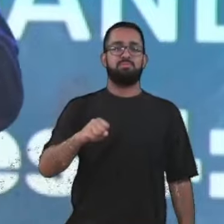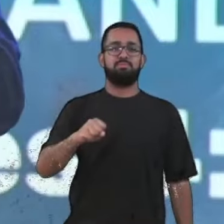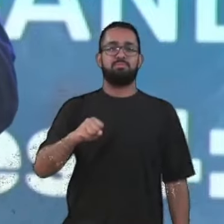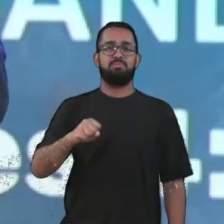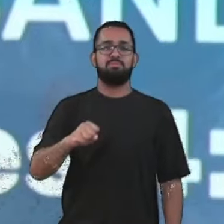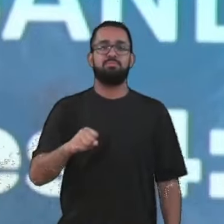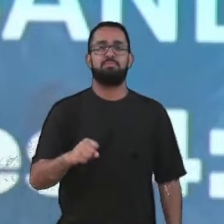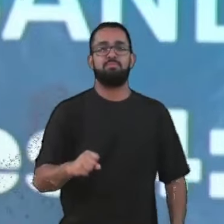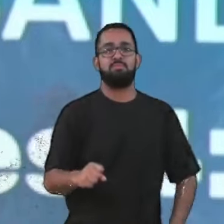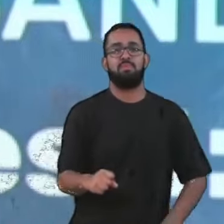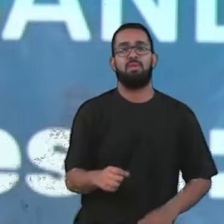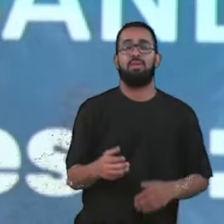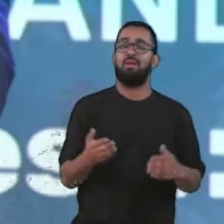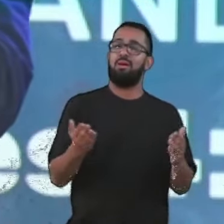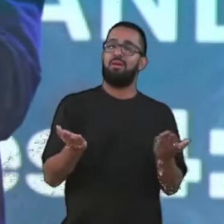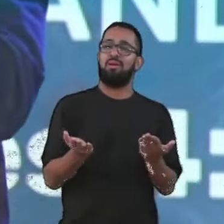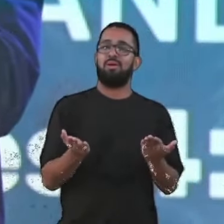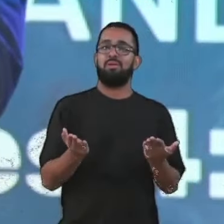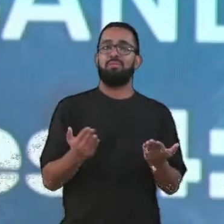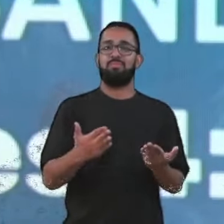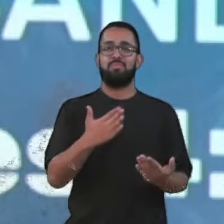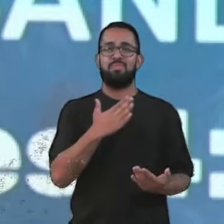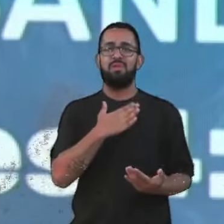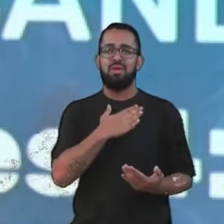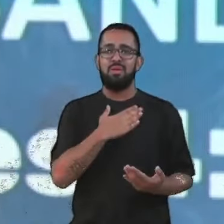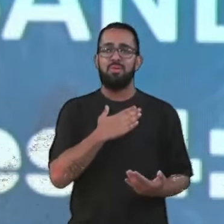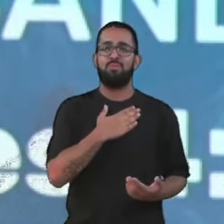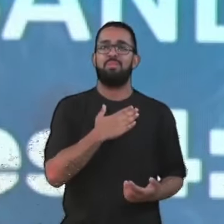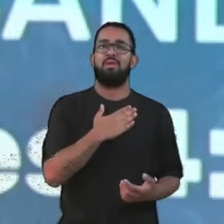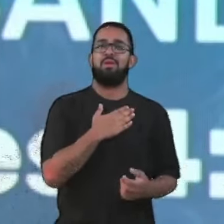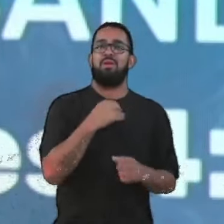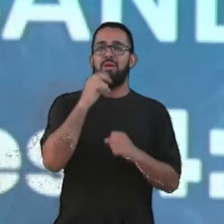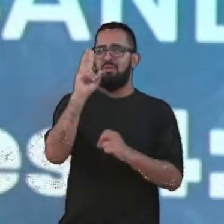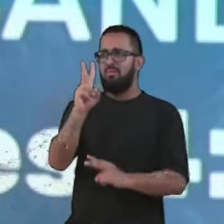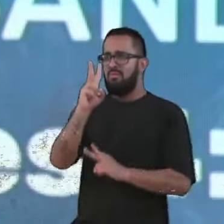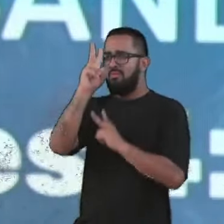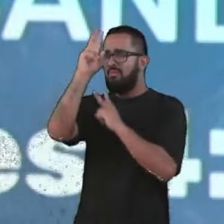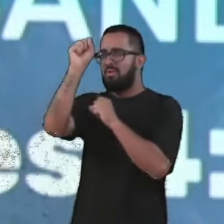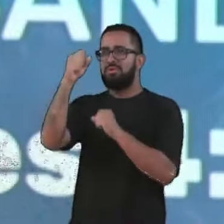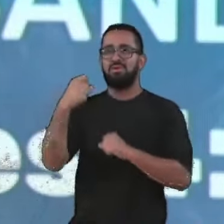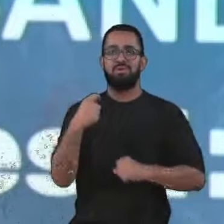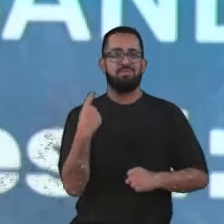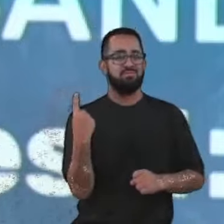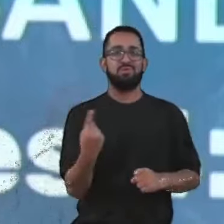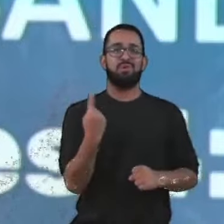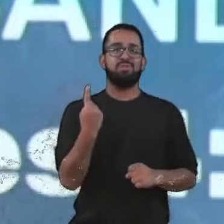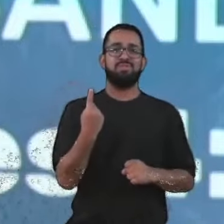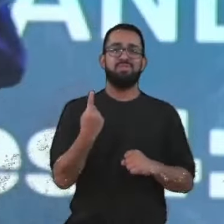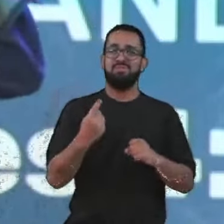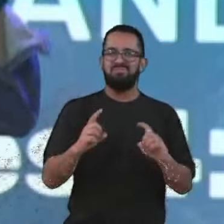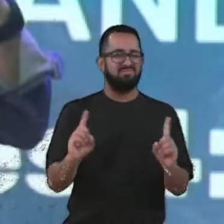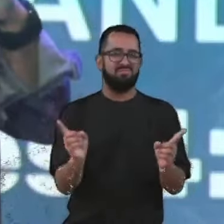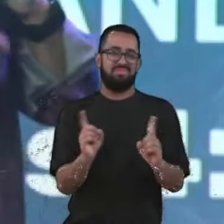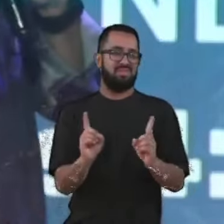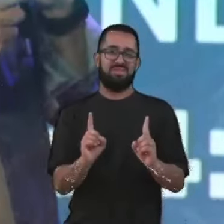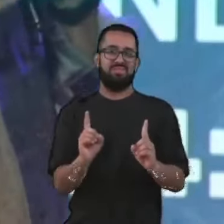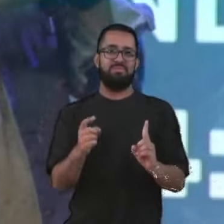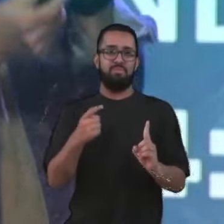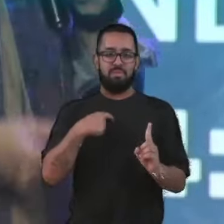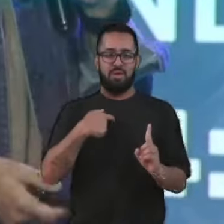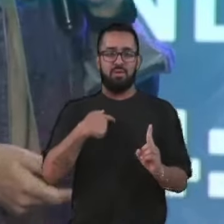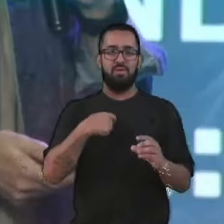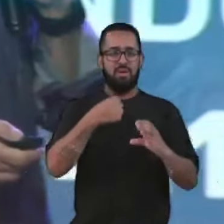situação. Sabe por quê? Não é a minha força, não é a minha concepção, não é o meu jeitão, não é a